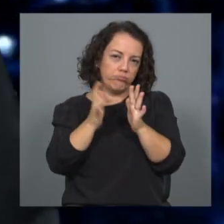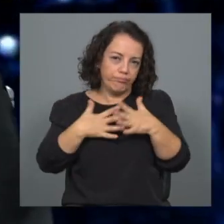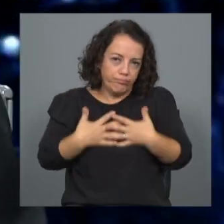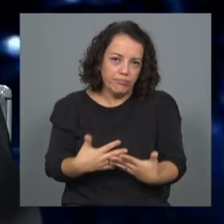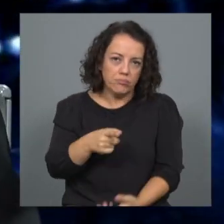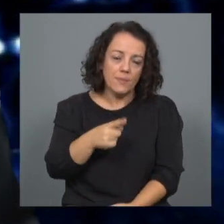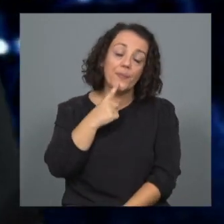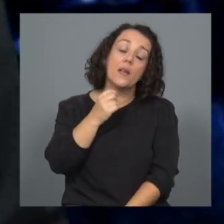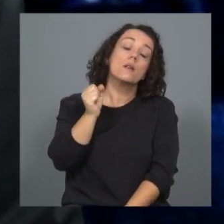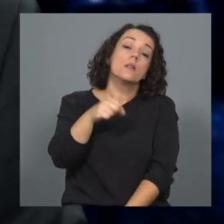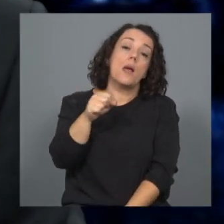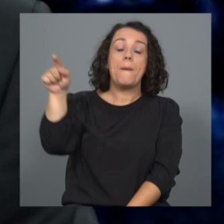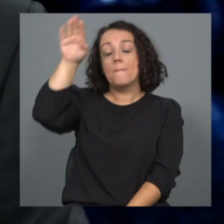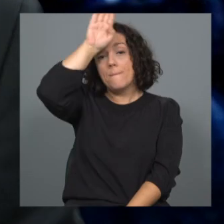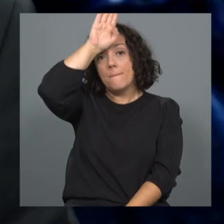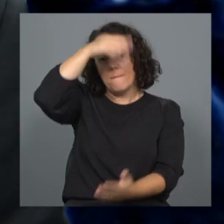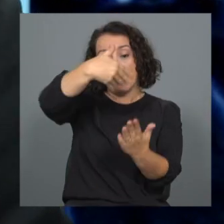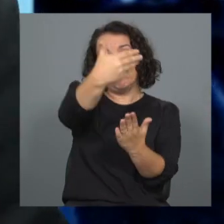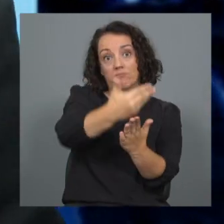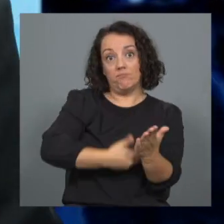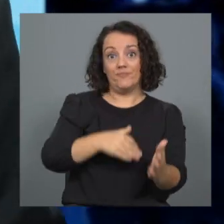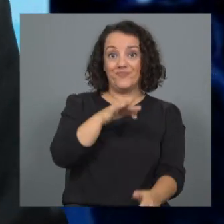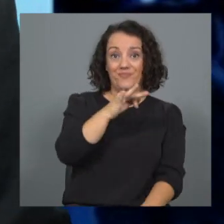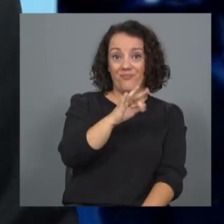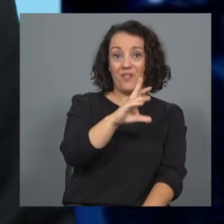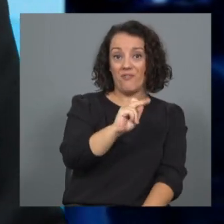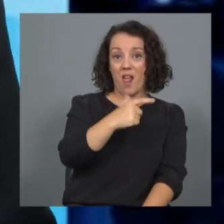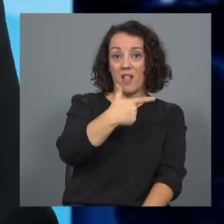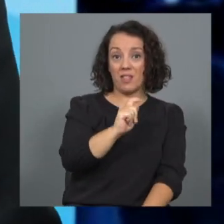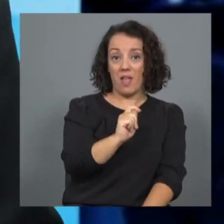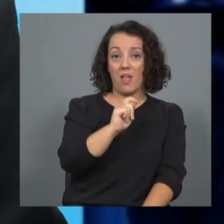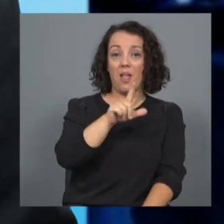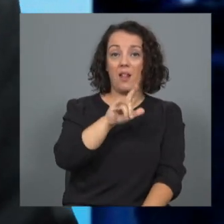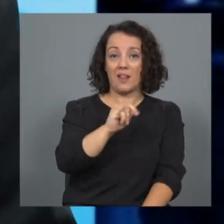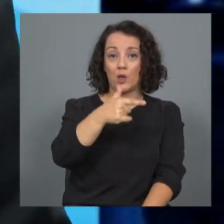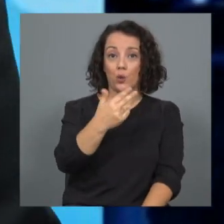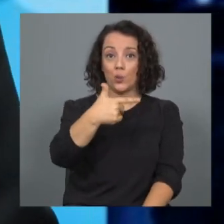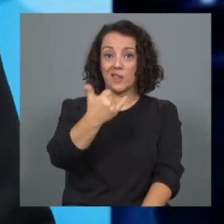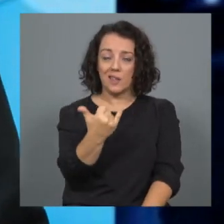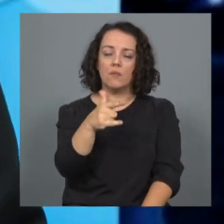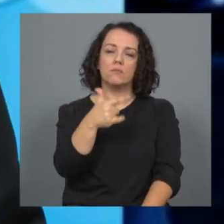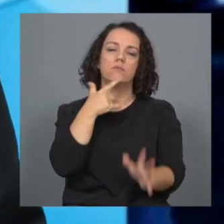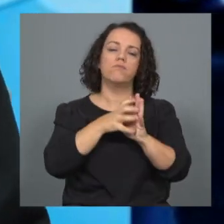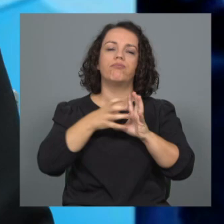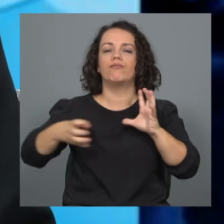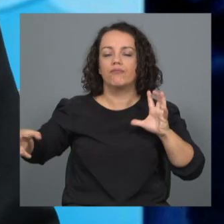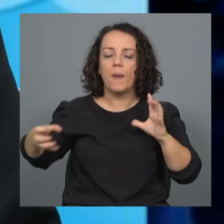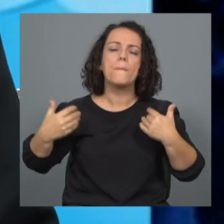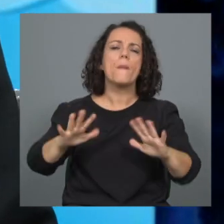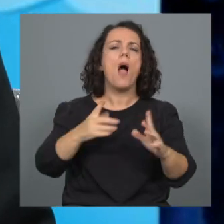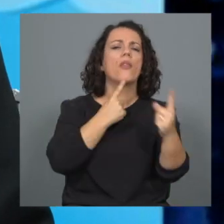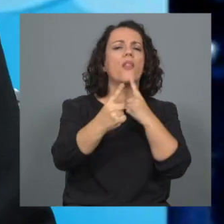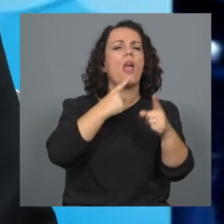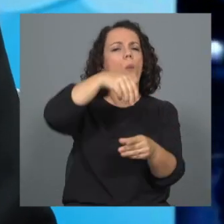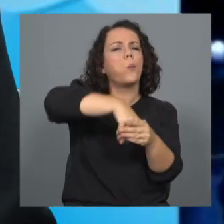a Fratelli Tutti é imensa, podíamos pegar em várias coisas, mas de facto, em diálogo com todo o Conselho Nacional, acabámos